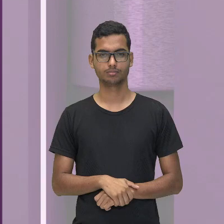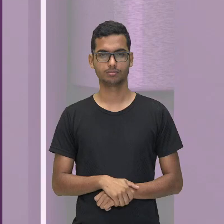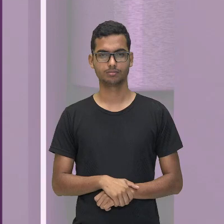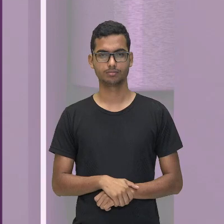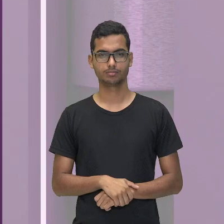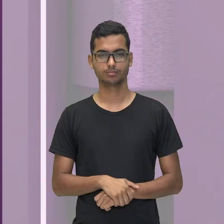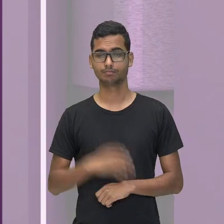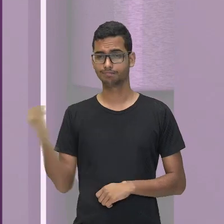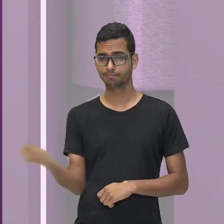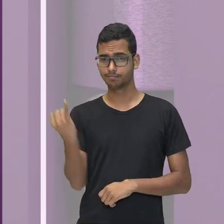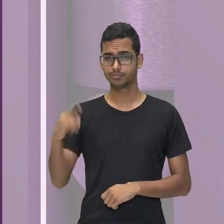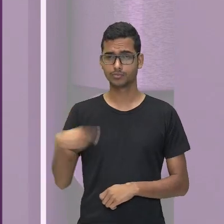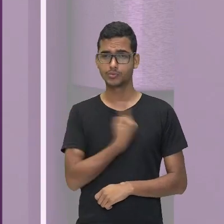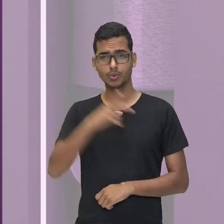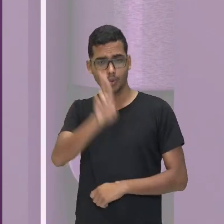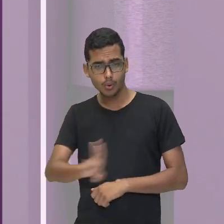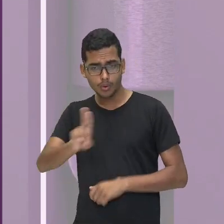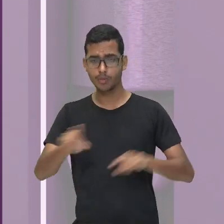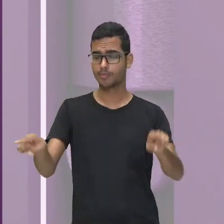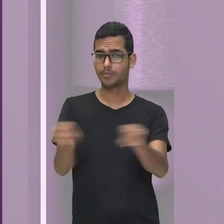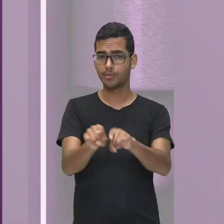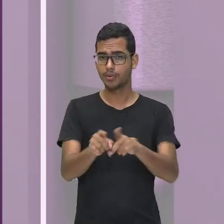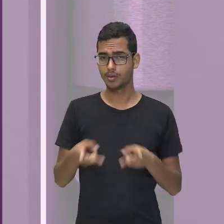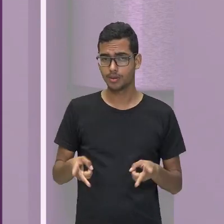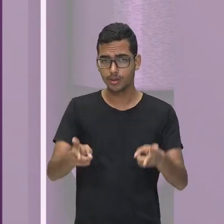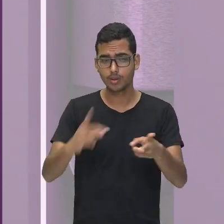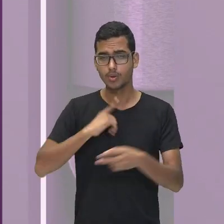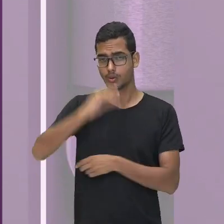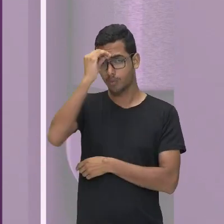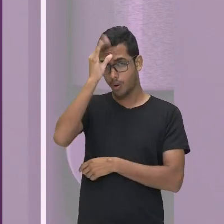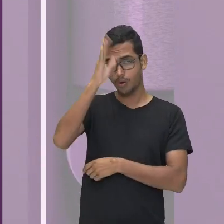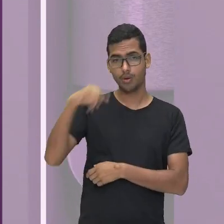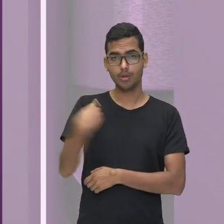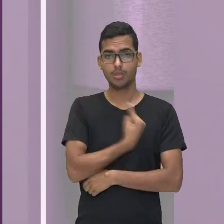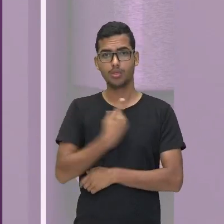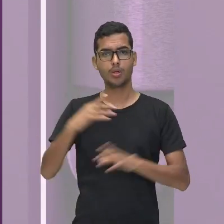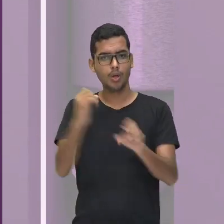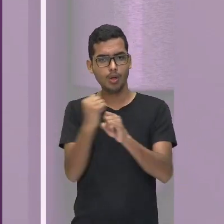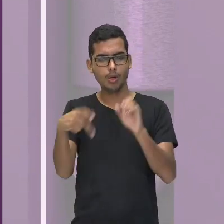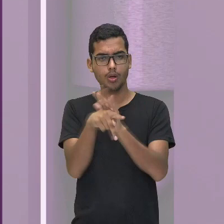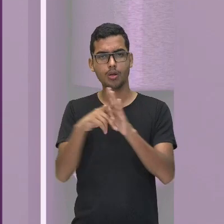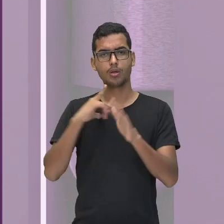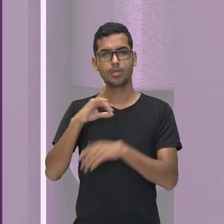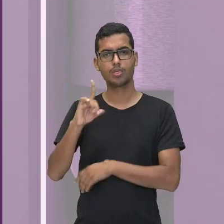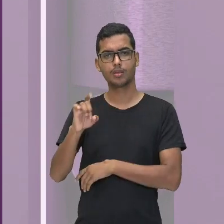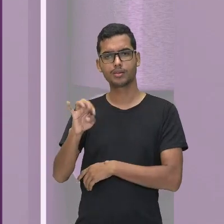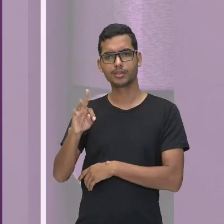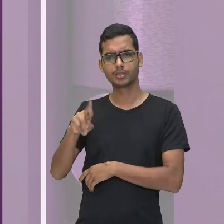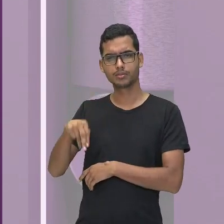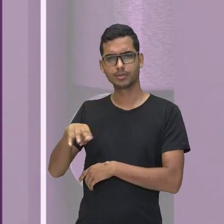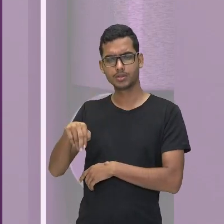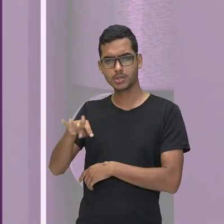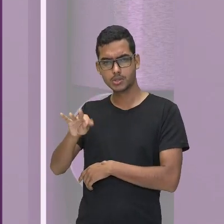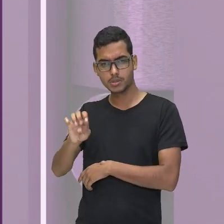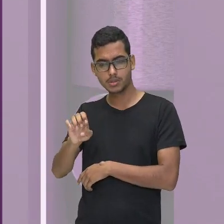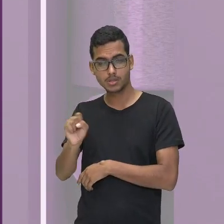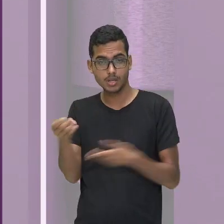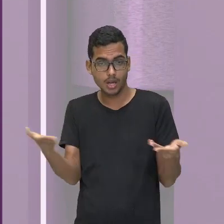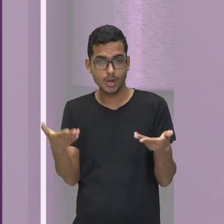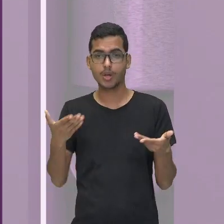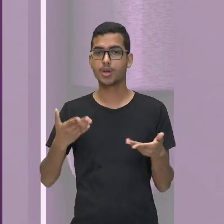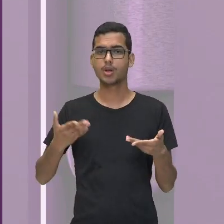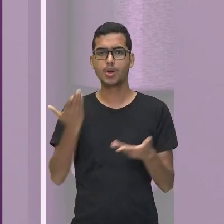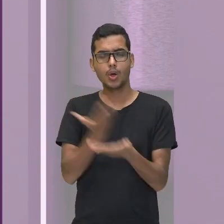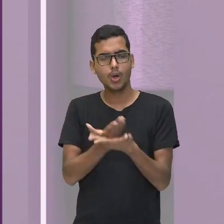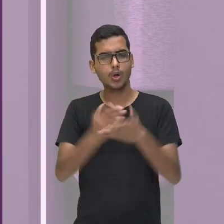é importante a gente utilizar também, né, os conhecimentos que nós temos aí do cálculo do determinante. Vamos falar ainda sobre a